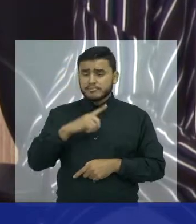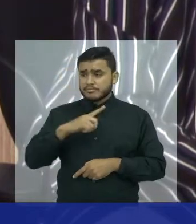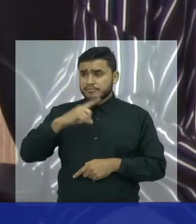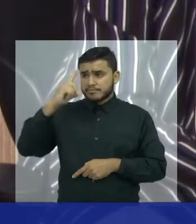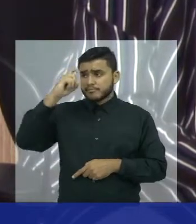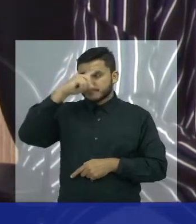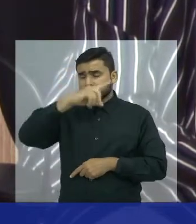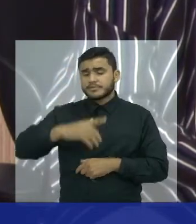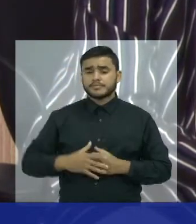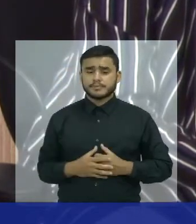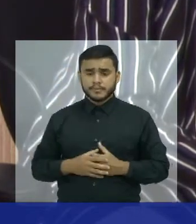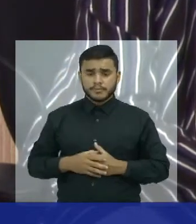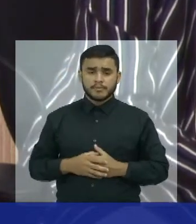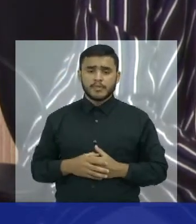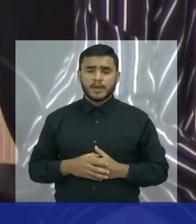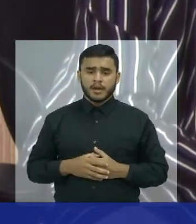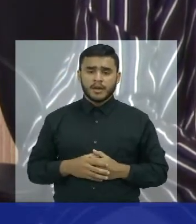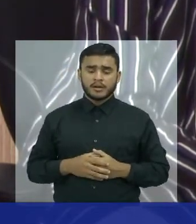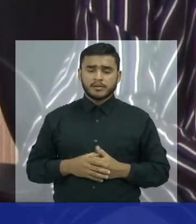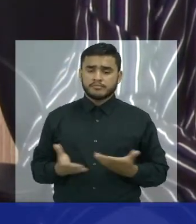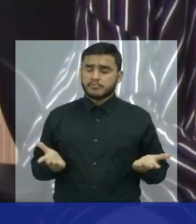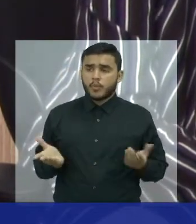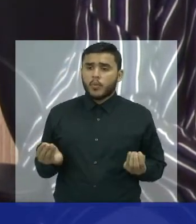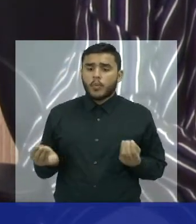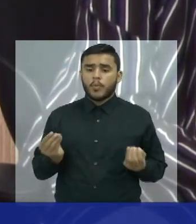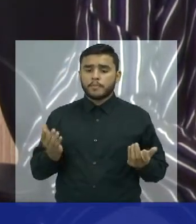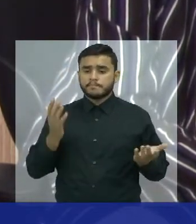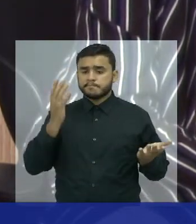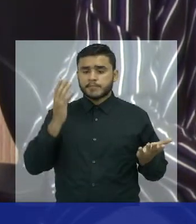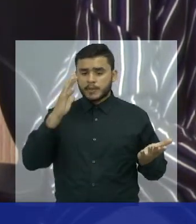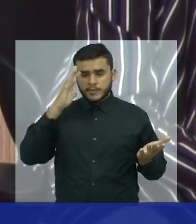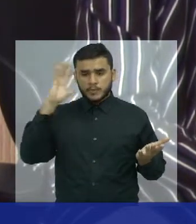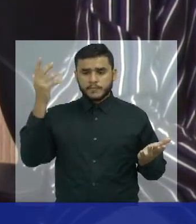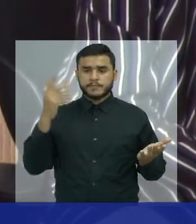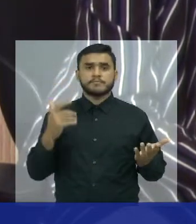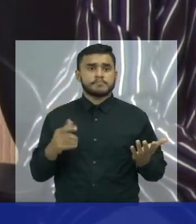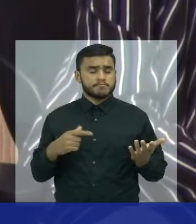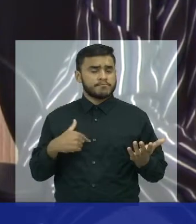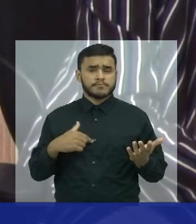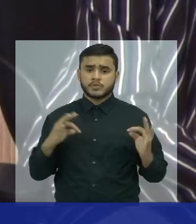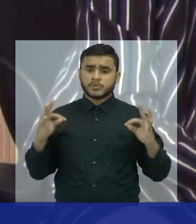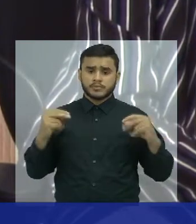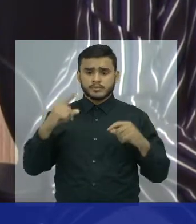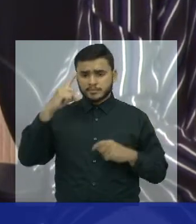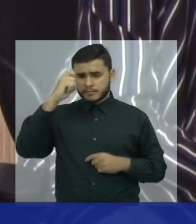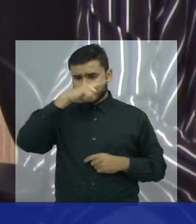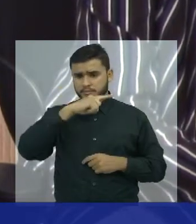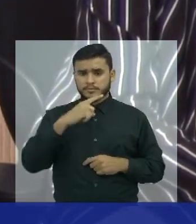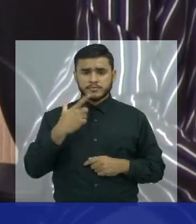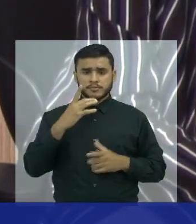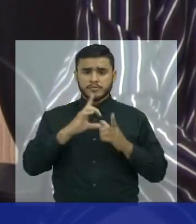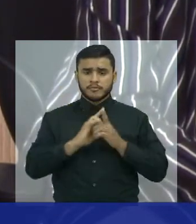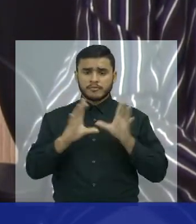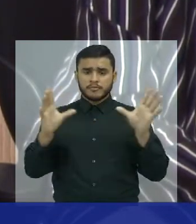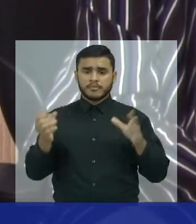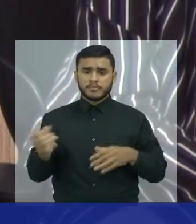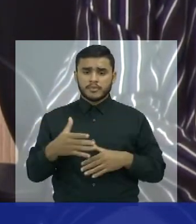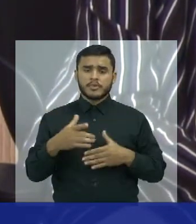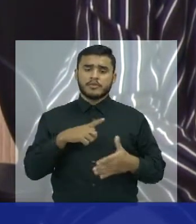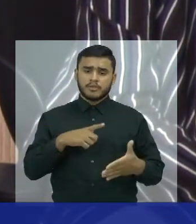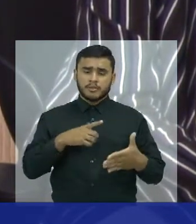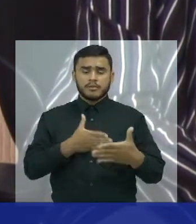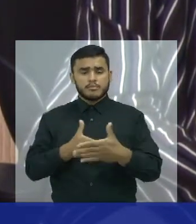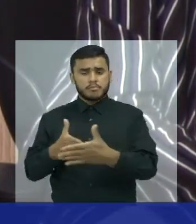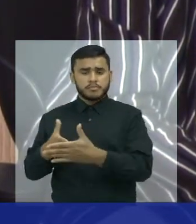E não tem resposta certa para isso, não tem modelo para isso. É um desafio, creio que todas as democracias modernas estão passando por esse